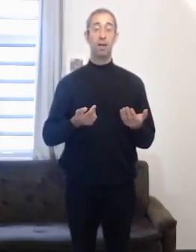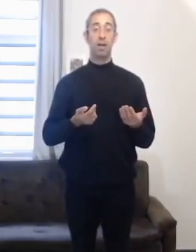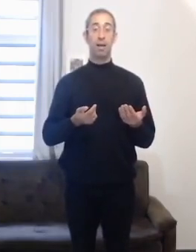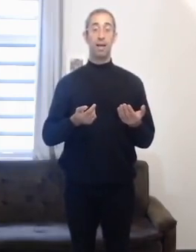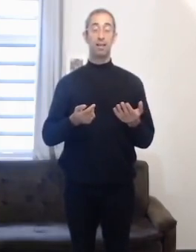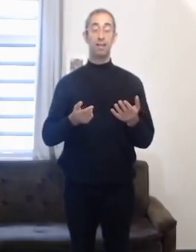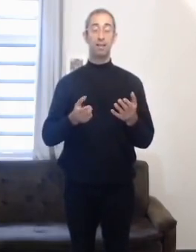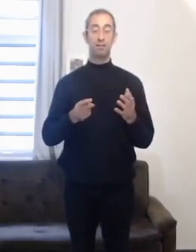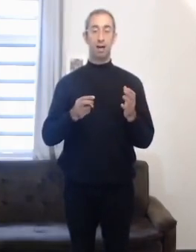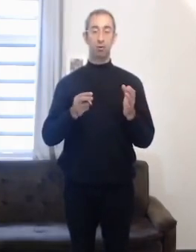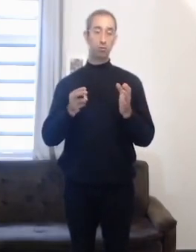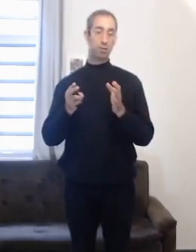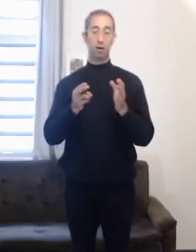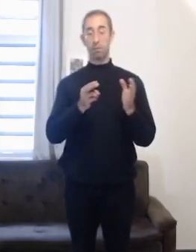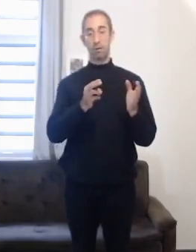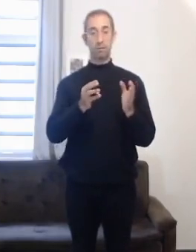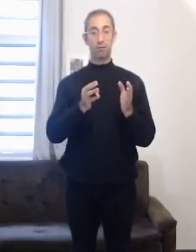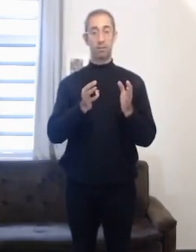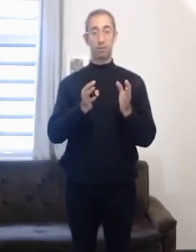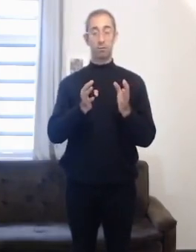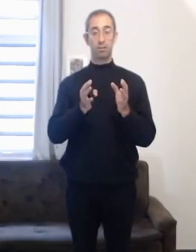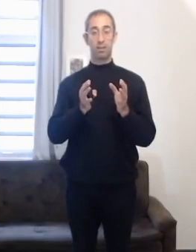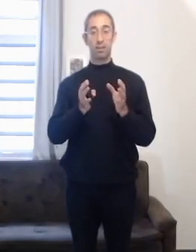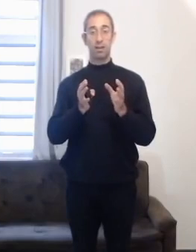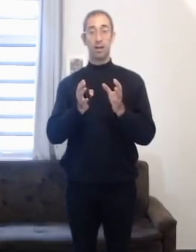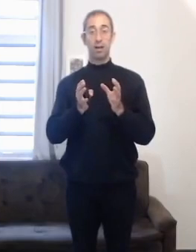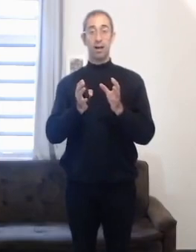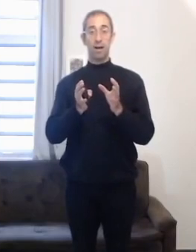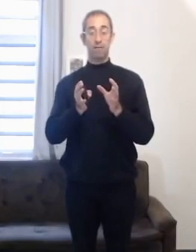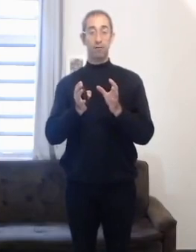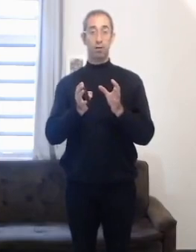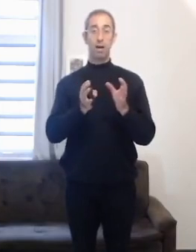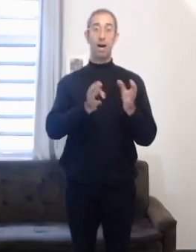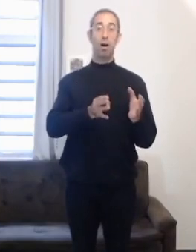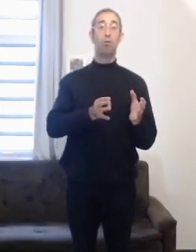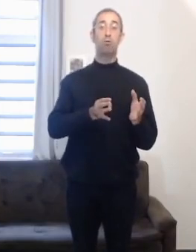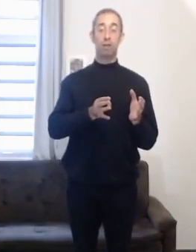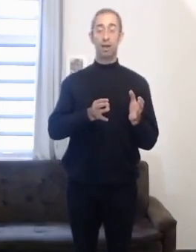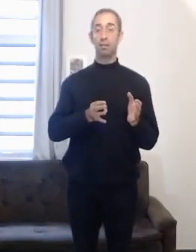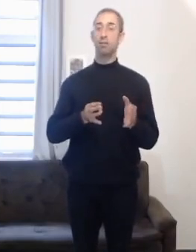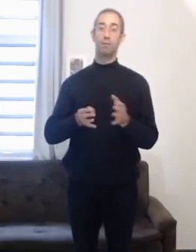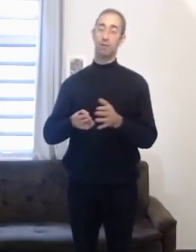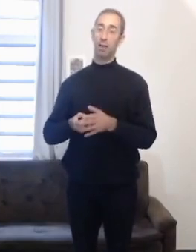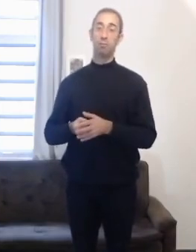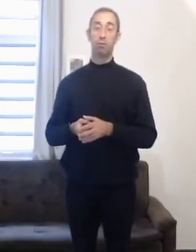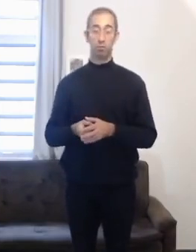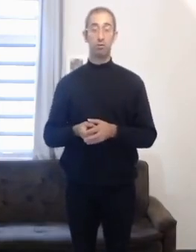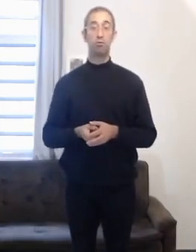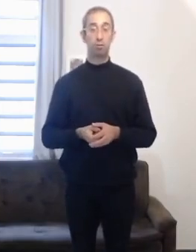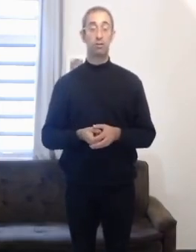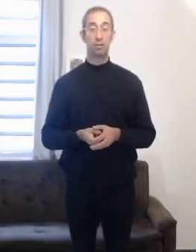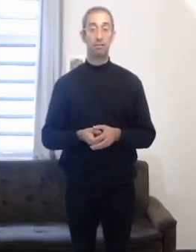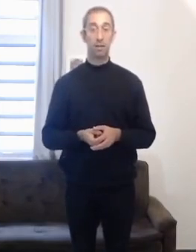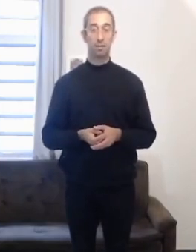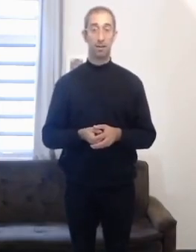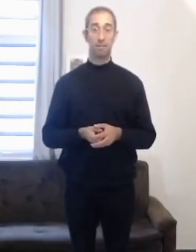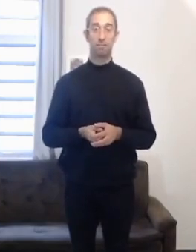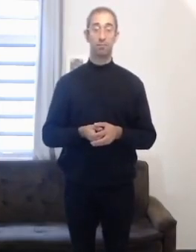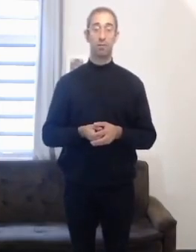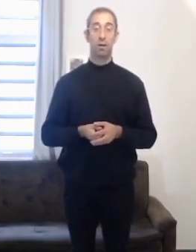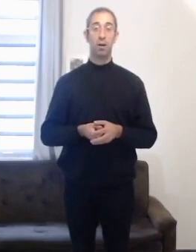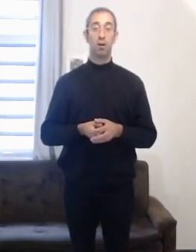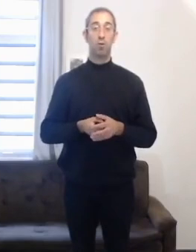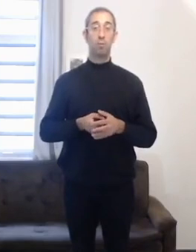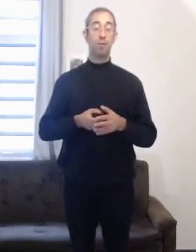também ajustar o problema de vocês para conseguir focar algo que ainda não foi falado por outros autores também,